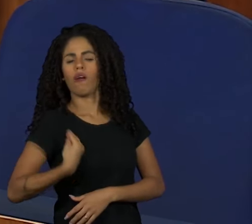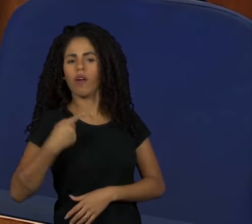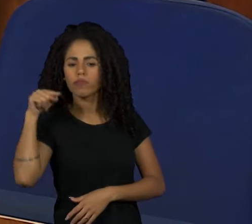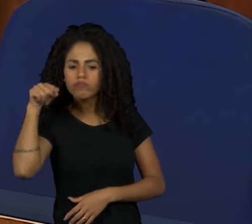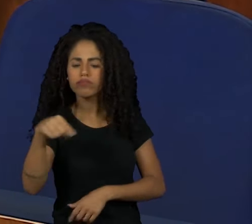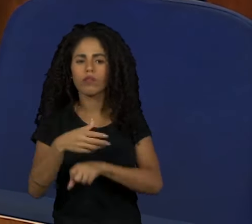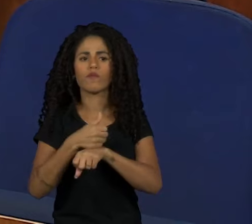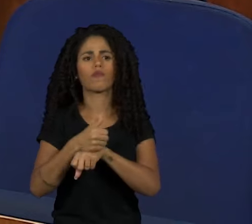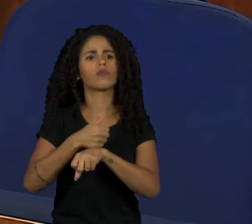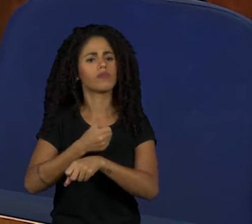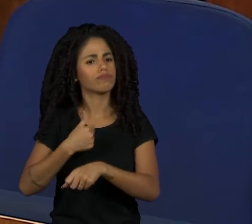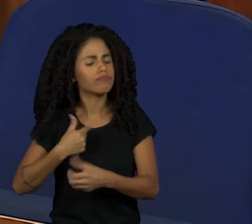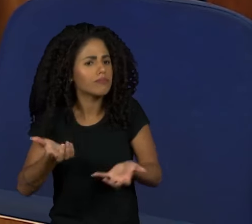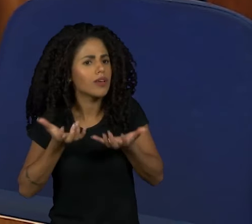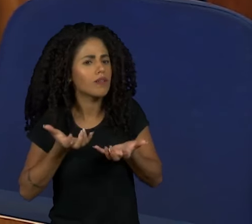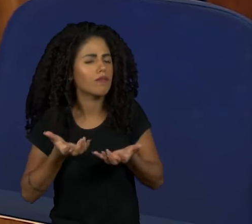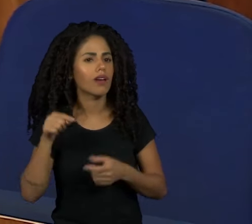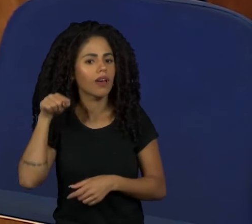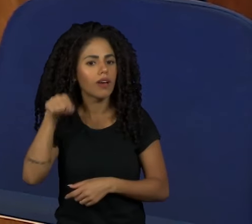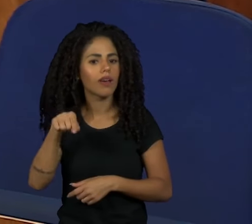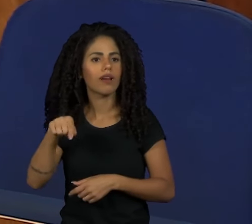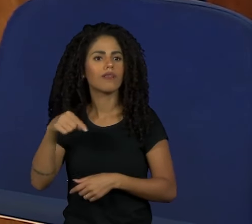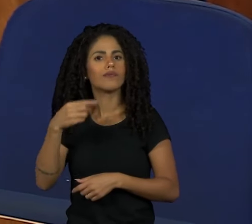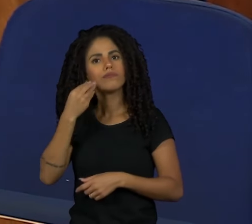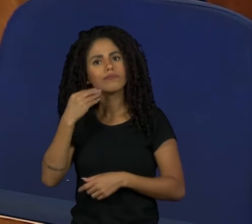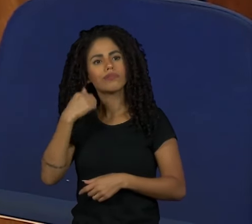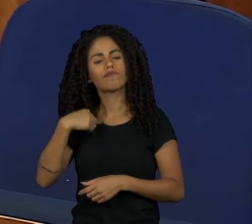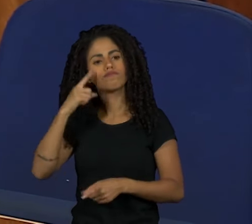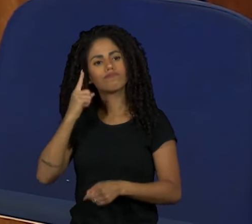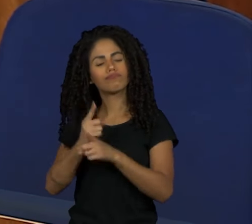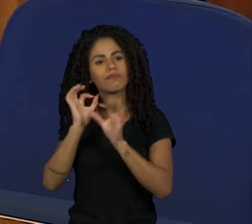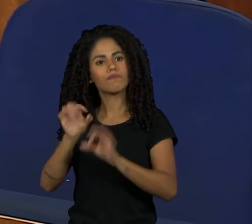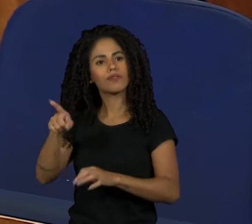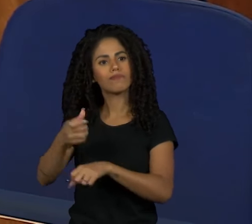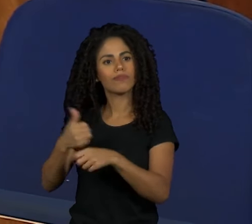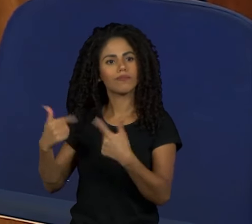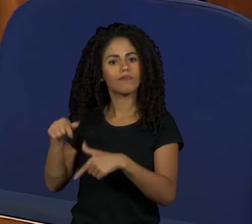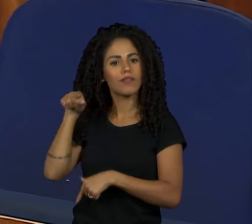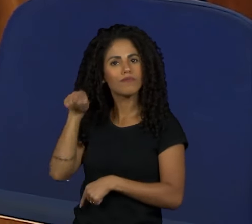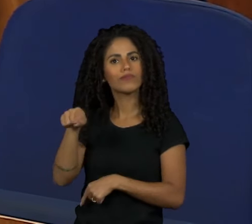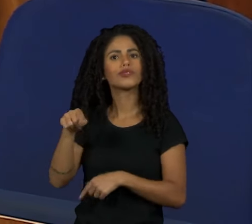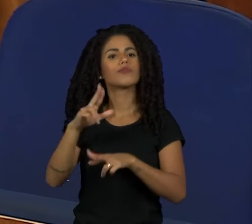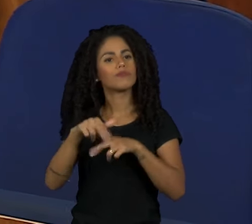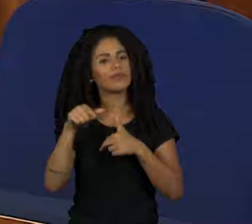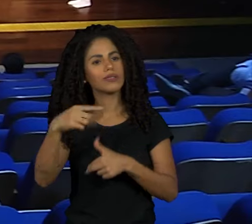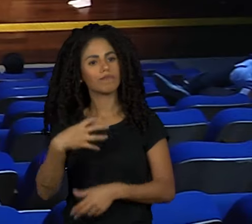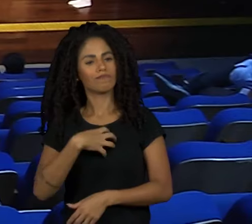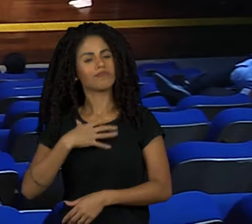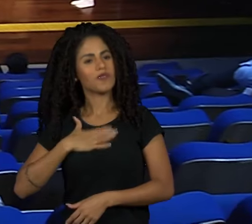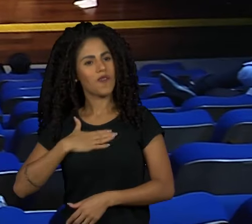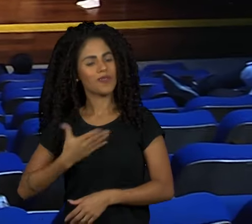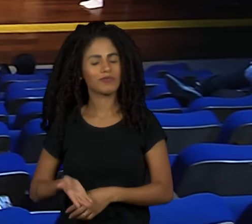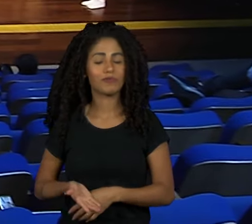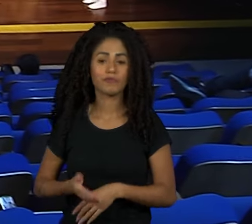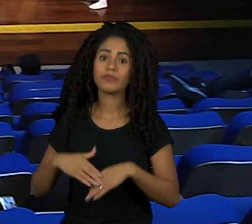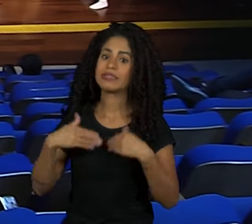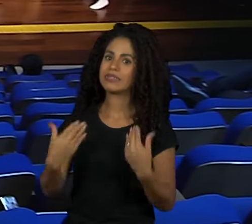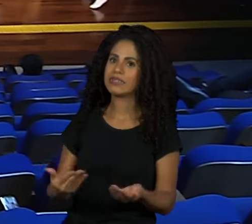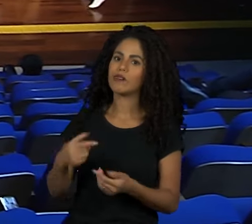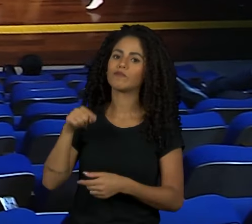fosse, eu tivesse encontrado o que eu queria fazer para a vida, por isso que é um encontro. Essa palavra